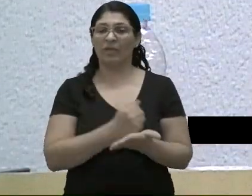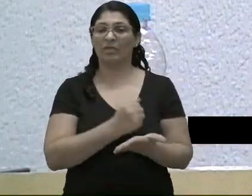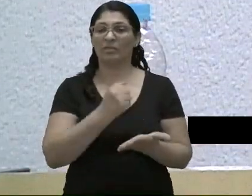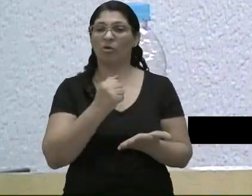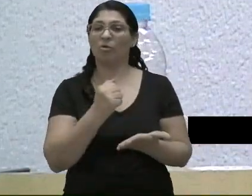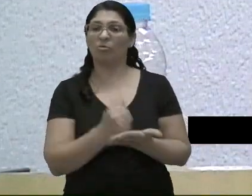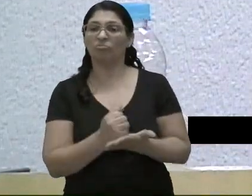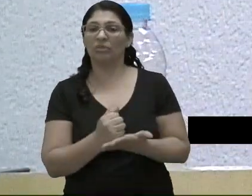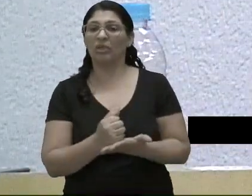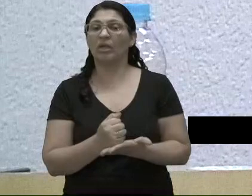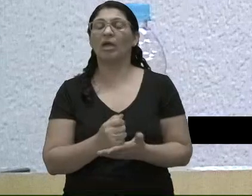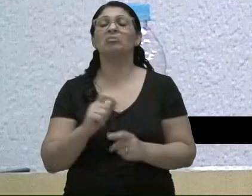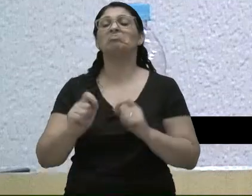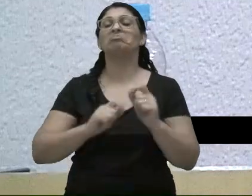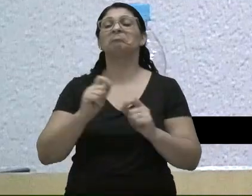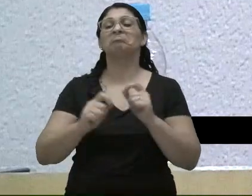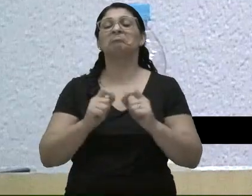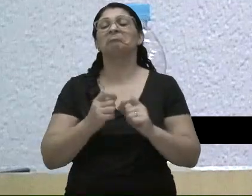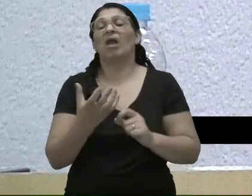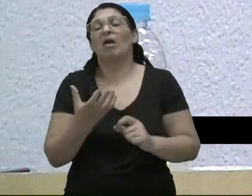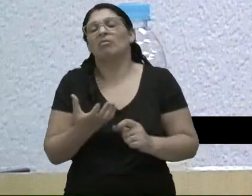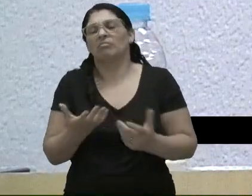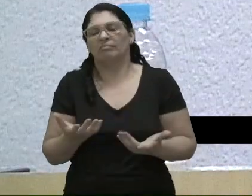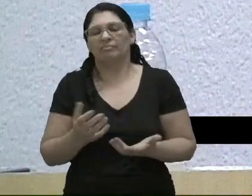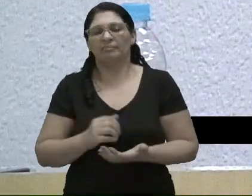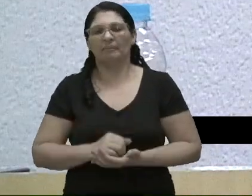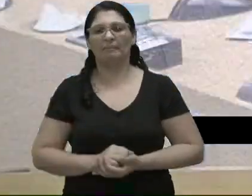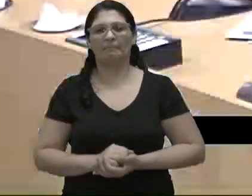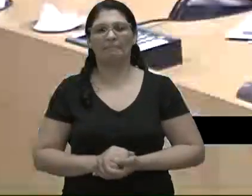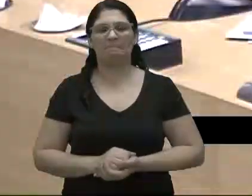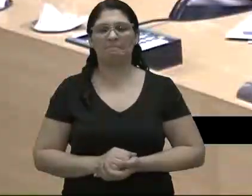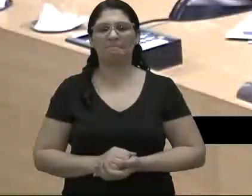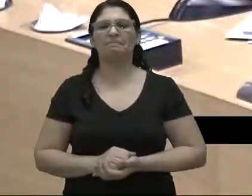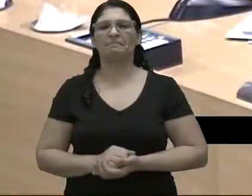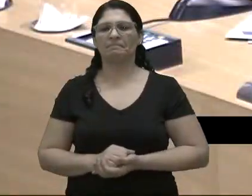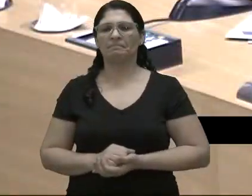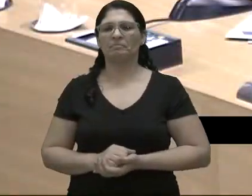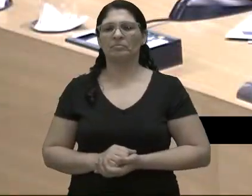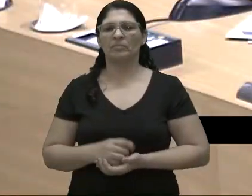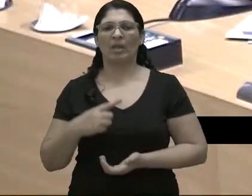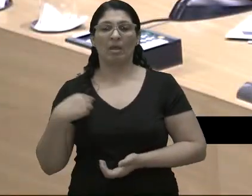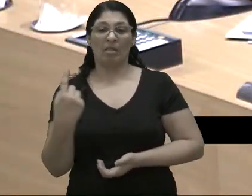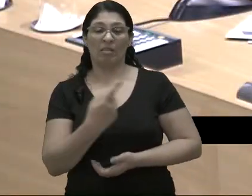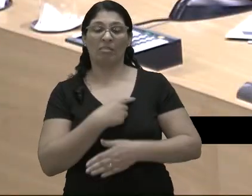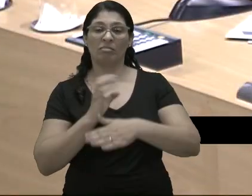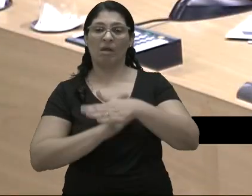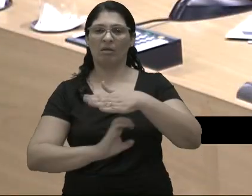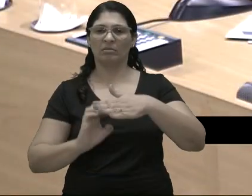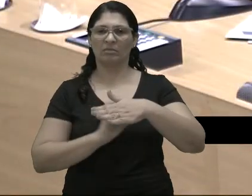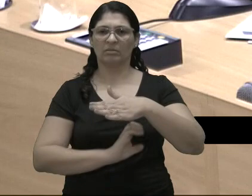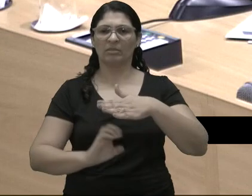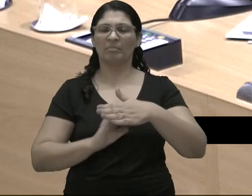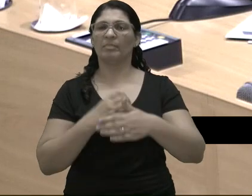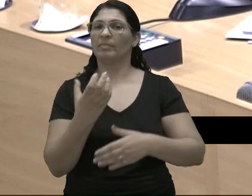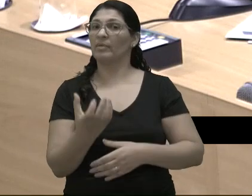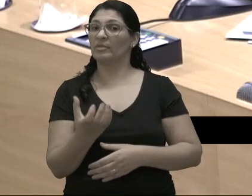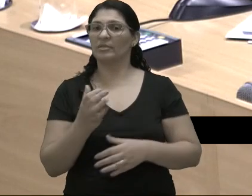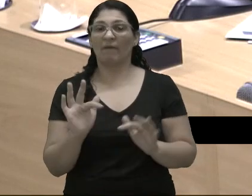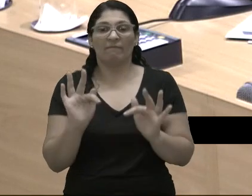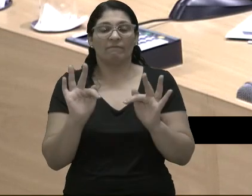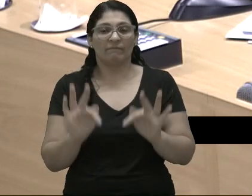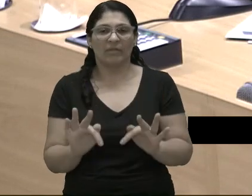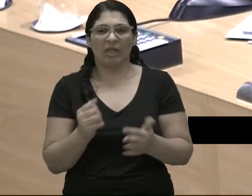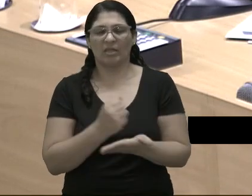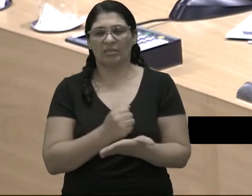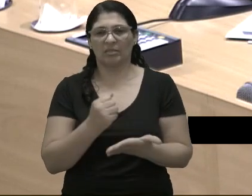contrato, partiu por parte da empresa de vocês? Isso, partiu por parte da nossa empresa, porque assim,